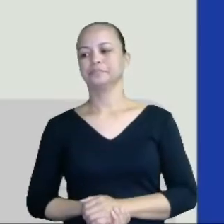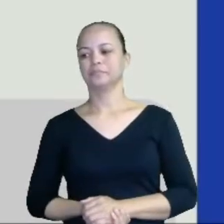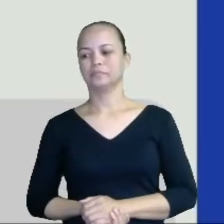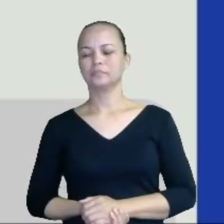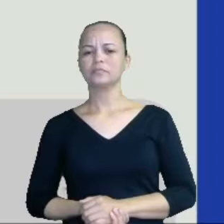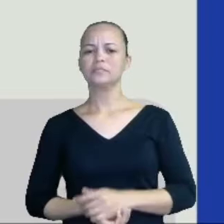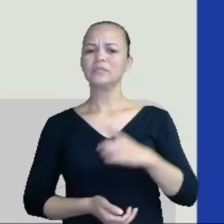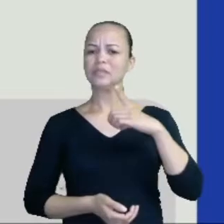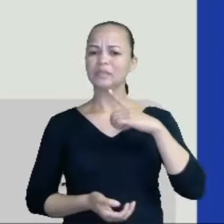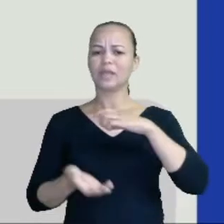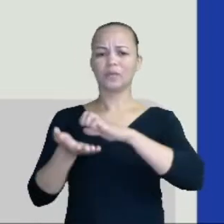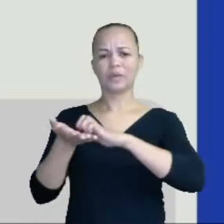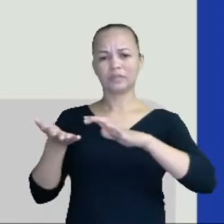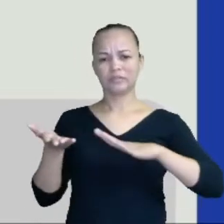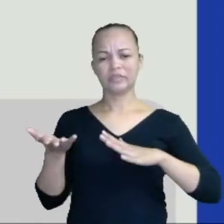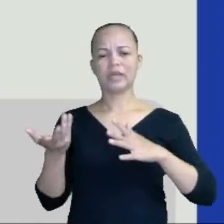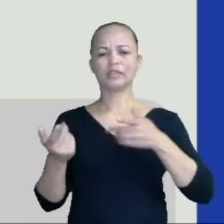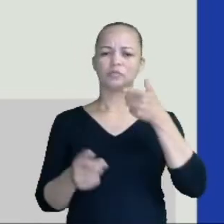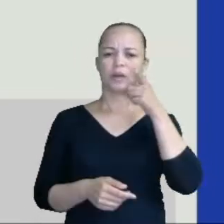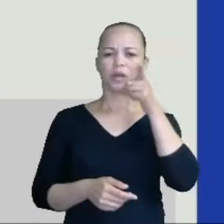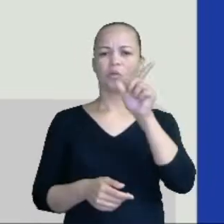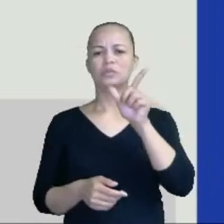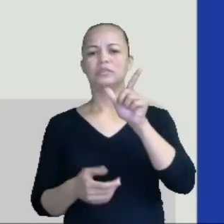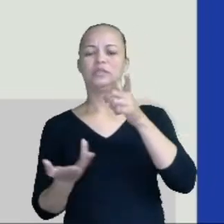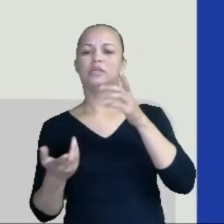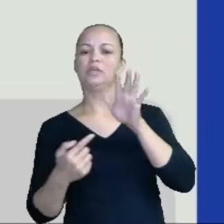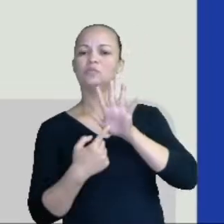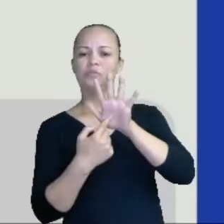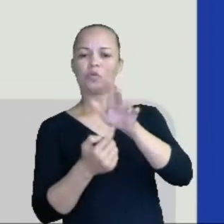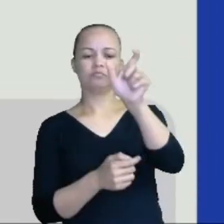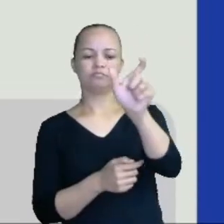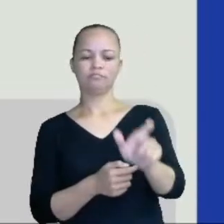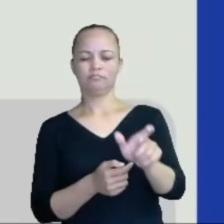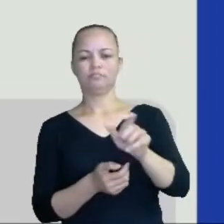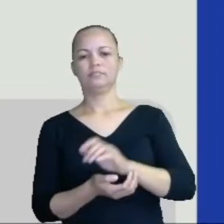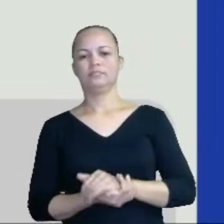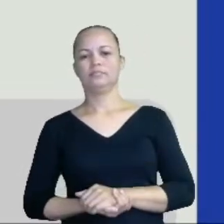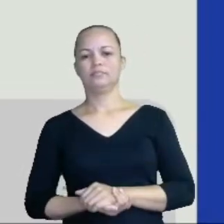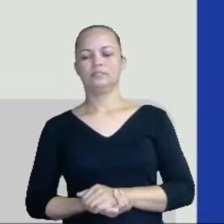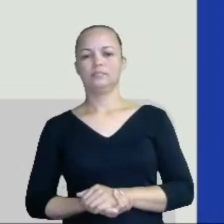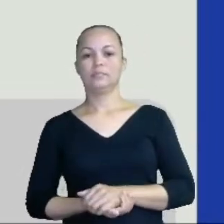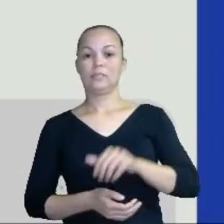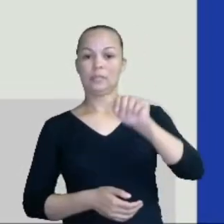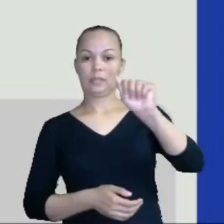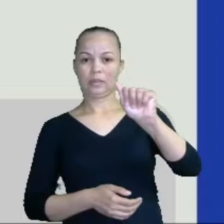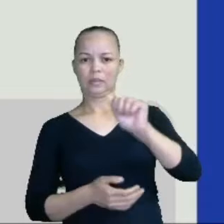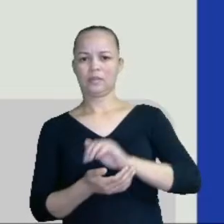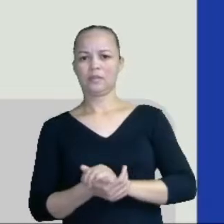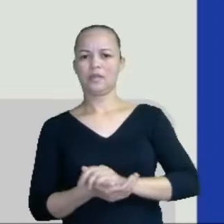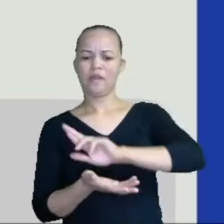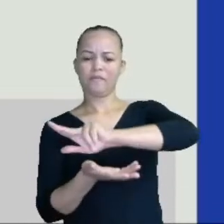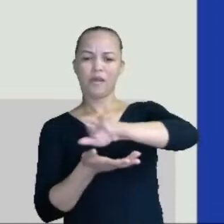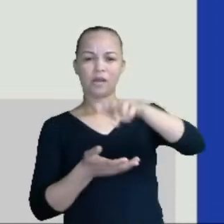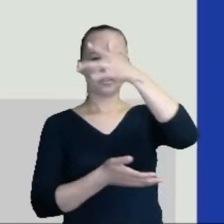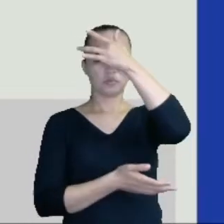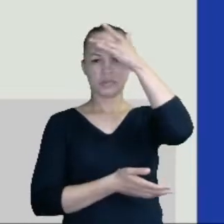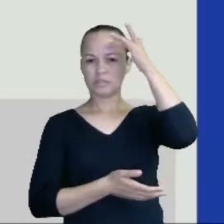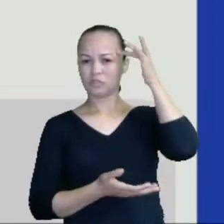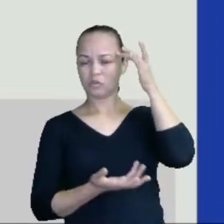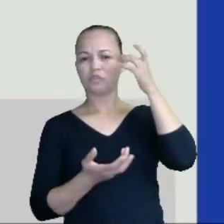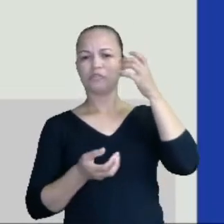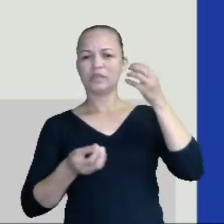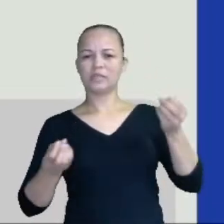Aqui, um exercício para nós conseguirmos identificar o sujeito. Letra A. Muitas pessoas estão